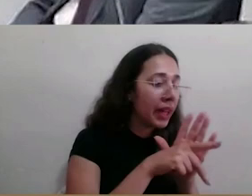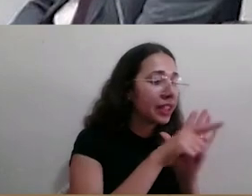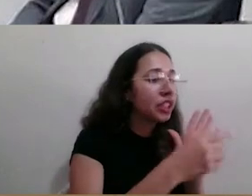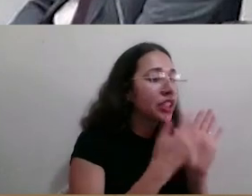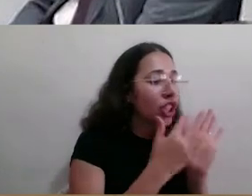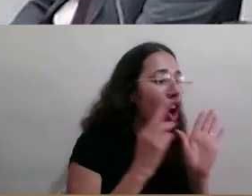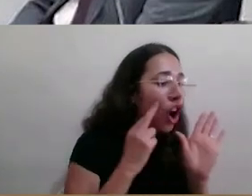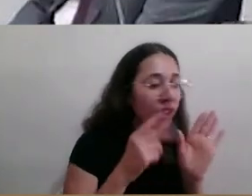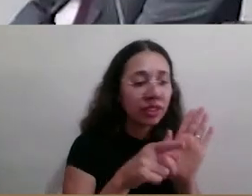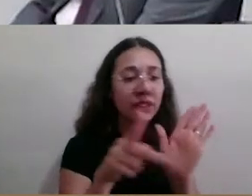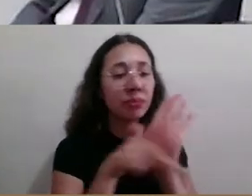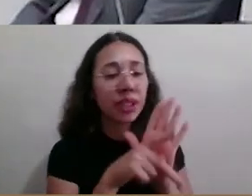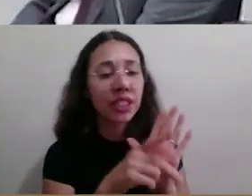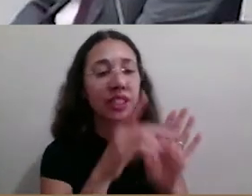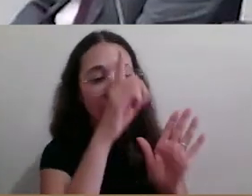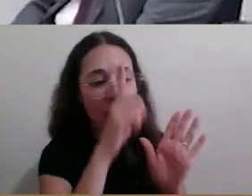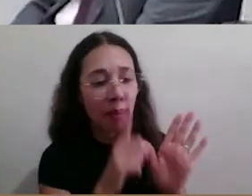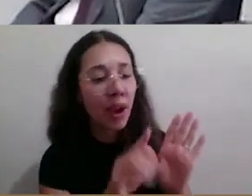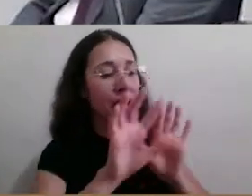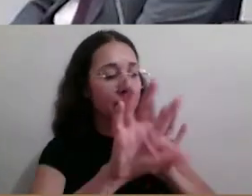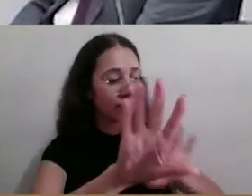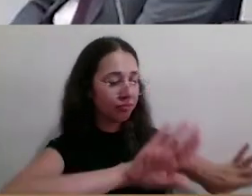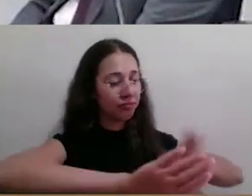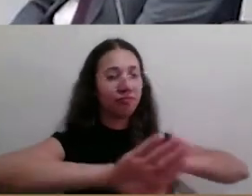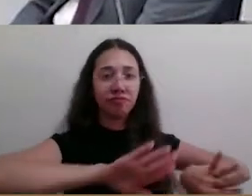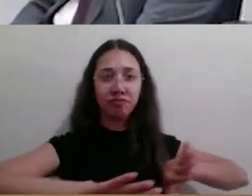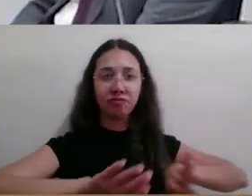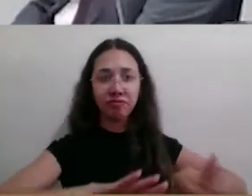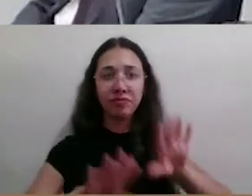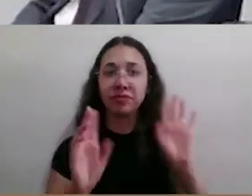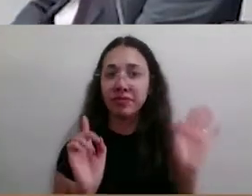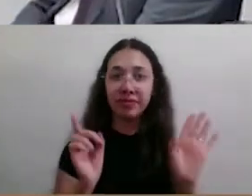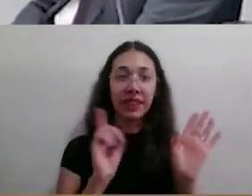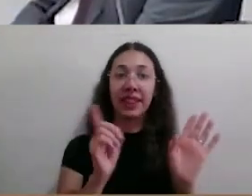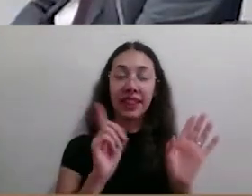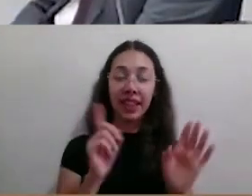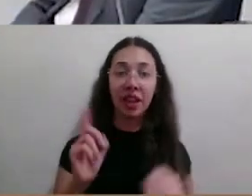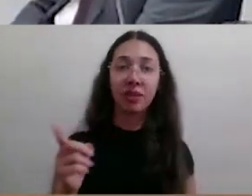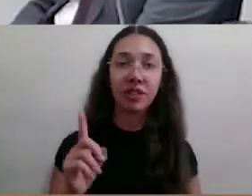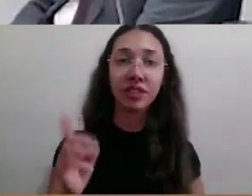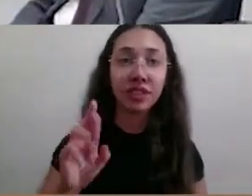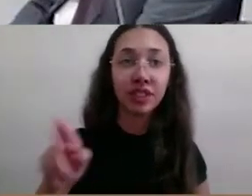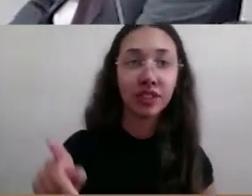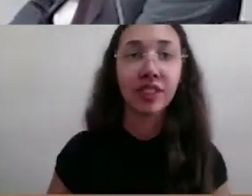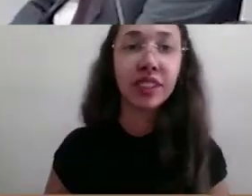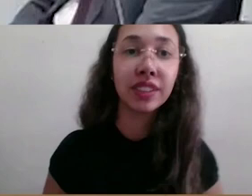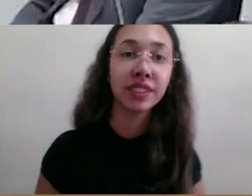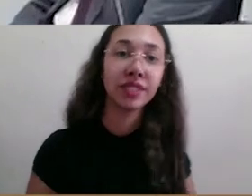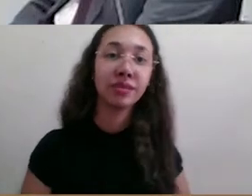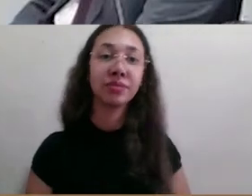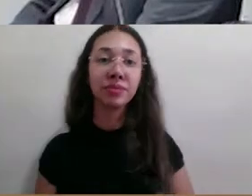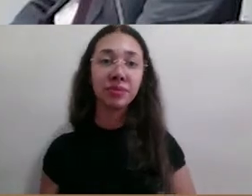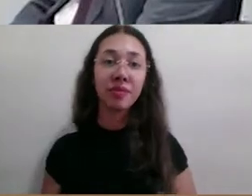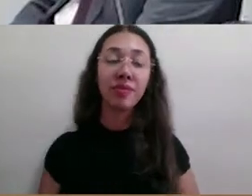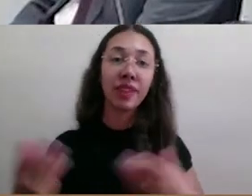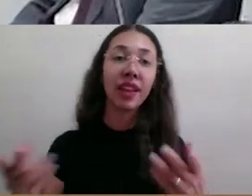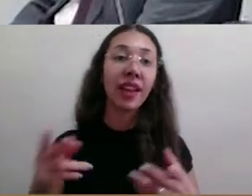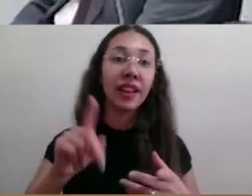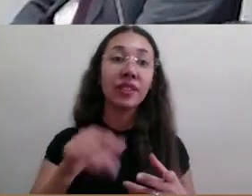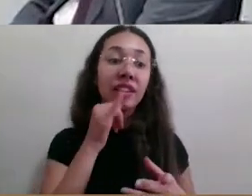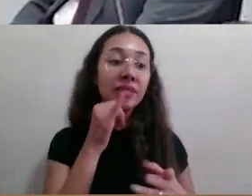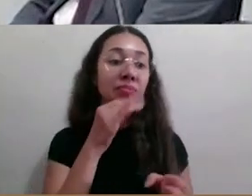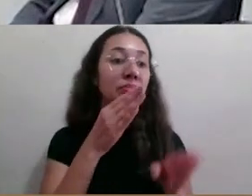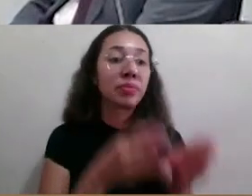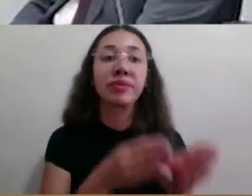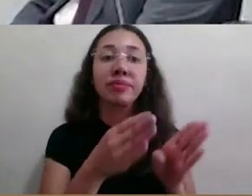né, fruta-cor. Né? Já fez isso. Né? Um lilás. Não era rito.